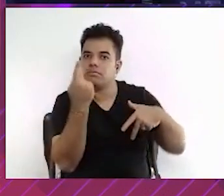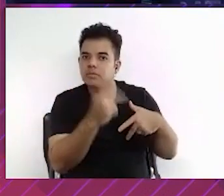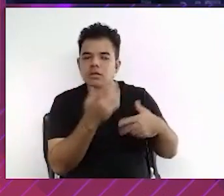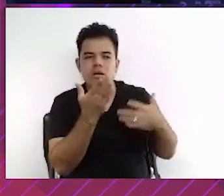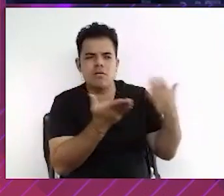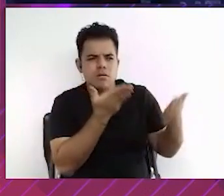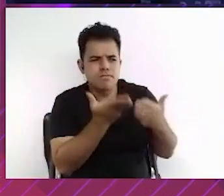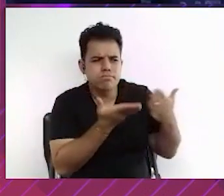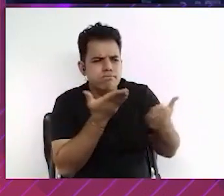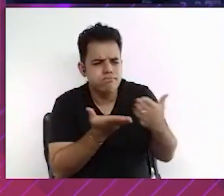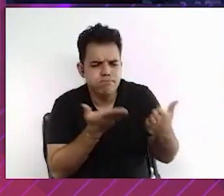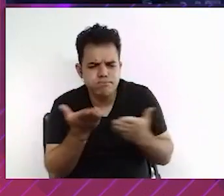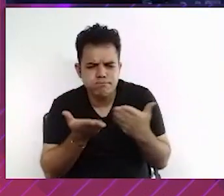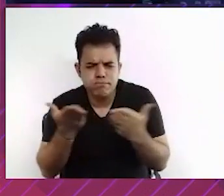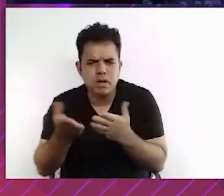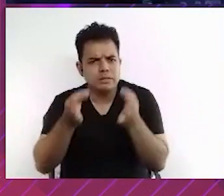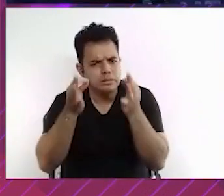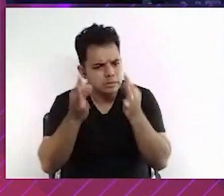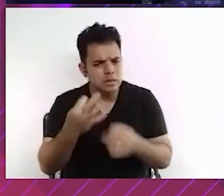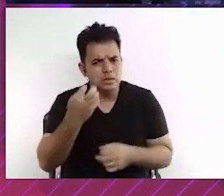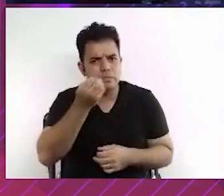né?